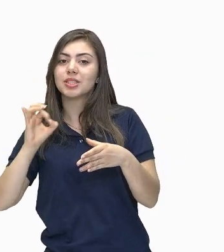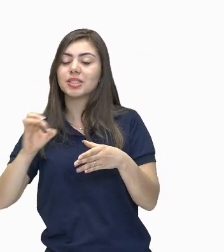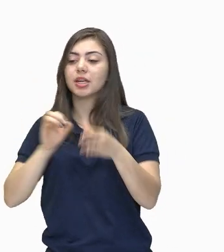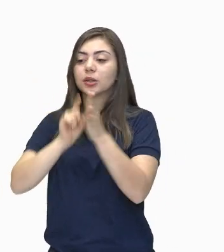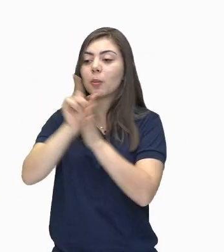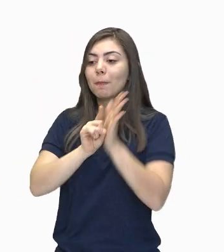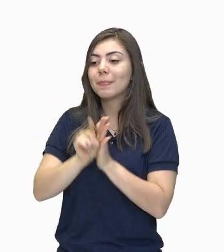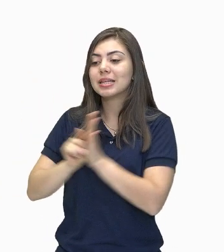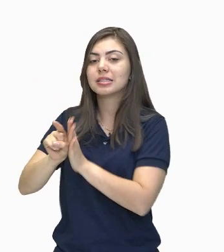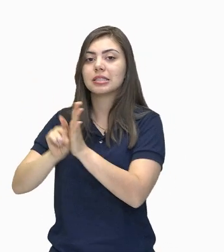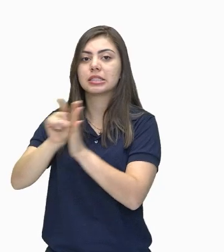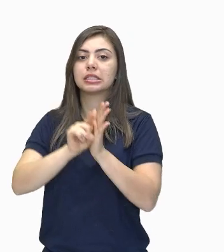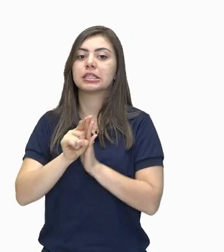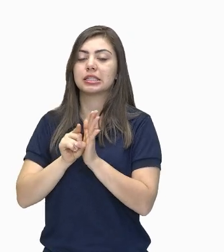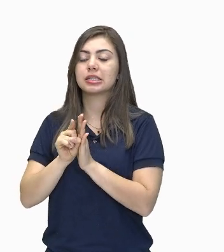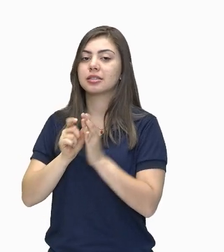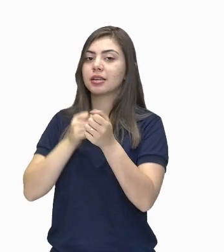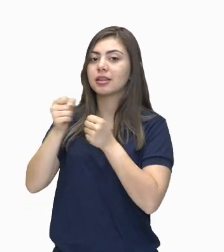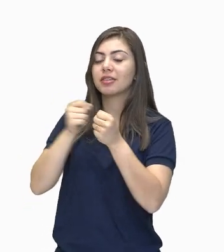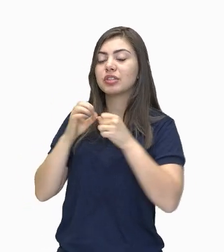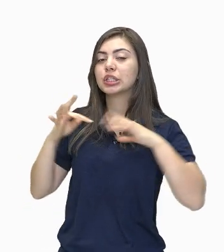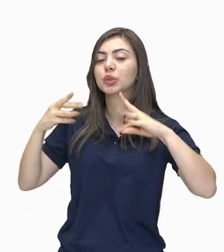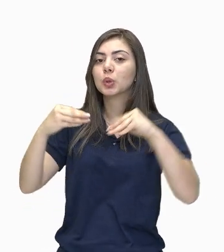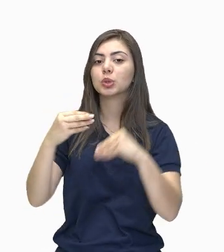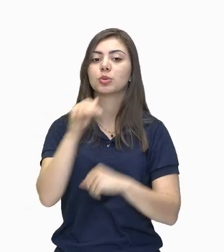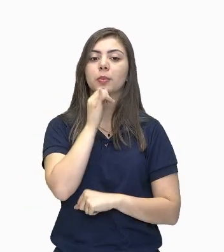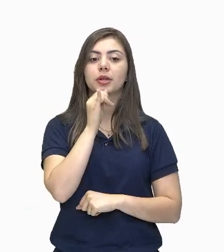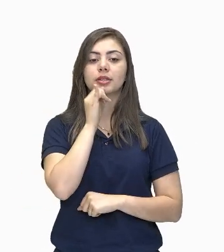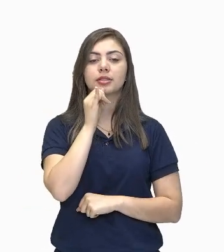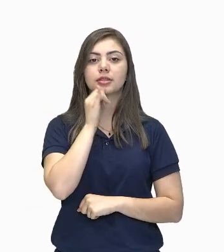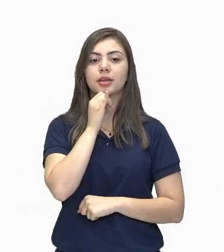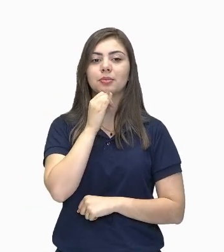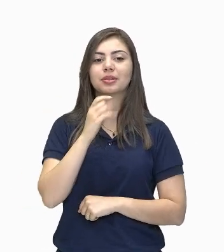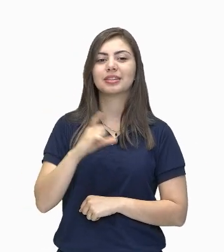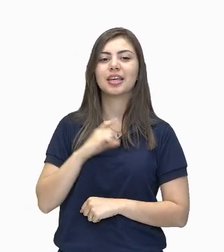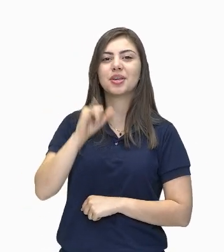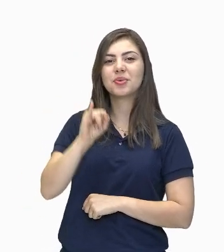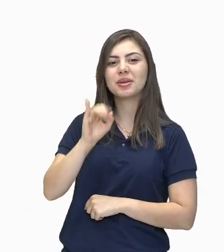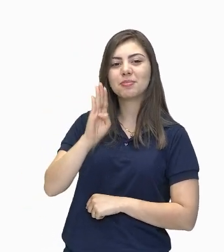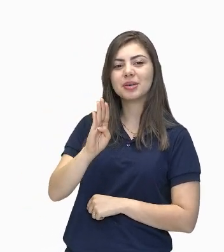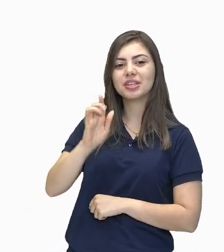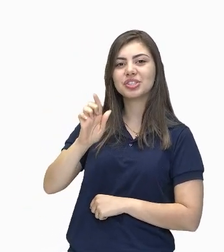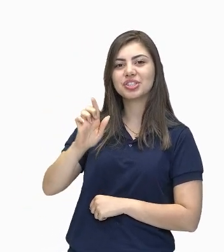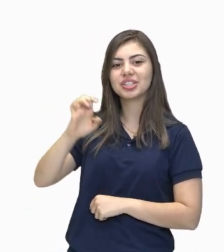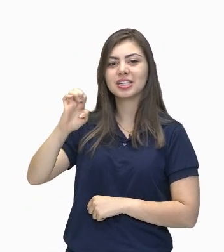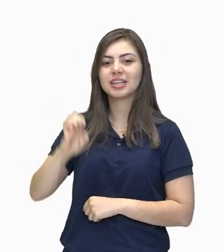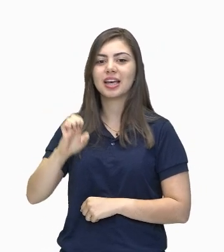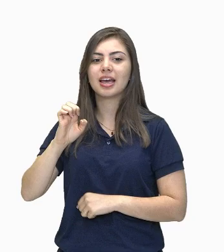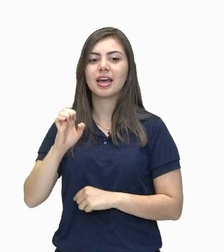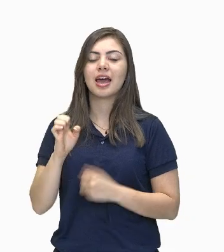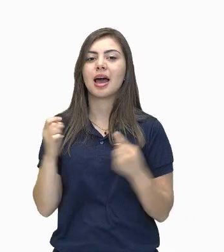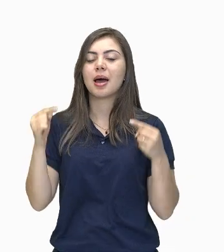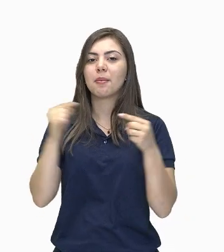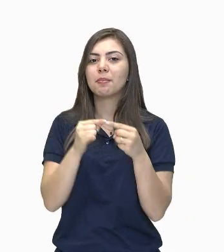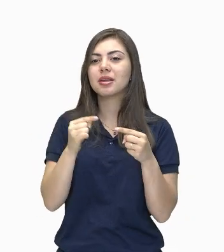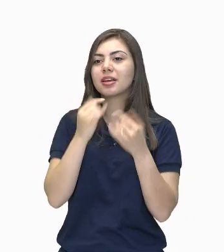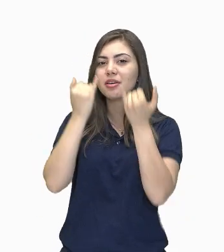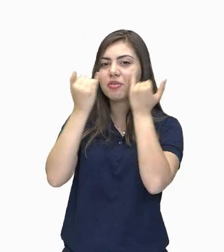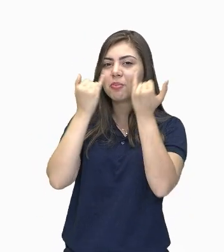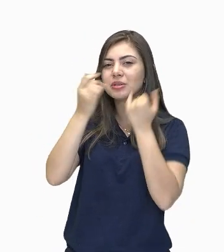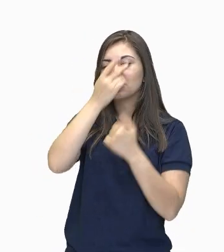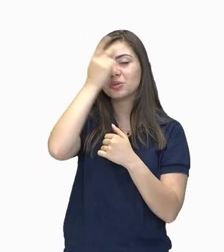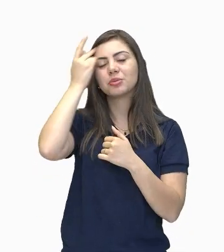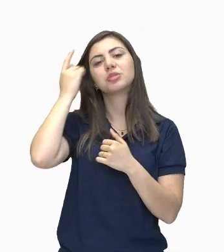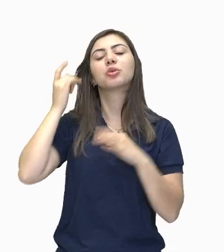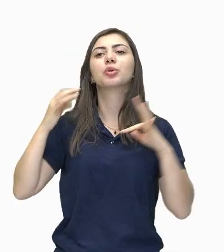sem exceção. Exemplo: o censo demográfico realizado pelo IBGE, que busca informações de todos os habitantes do